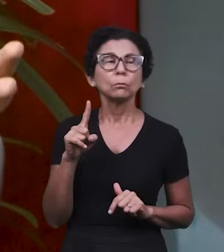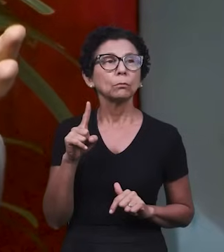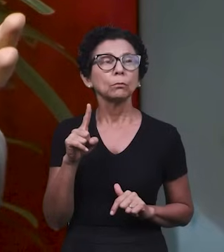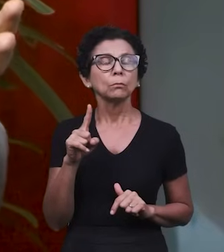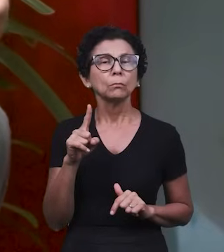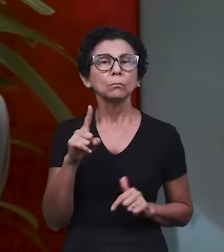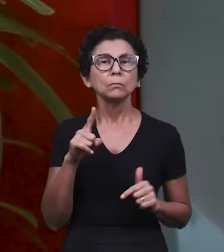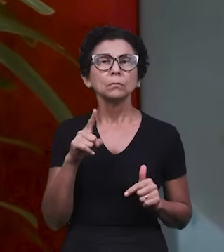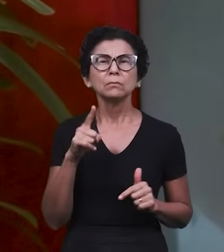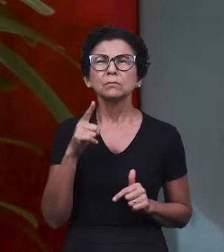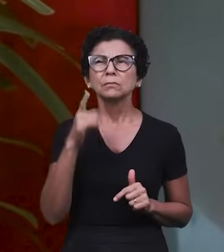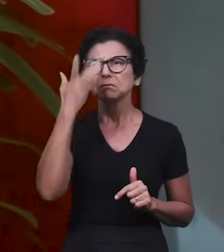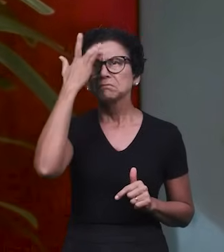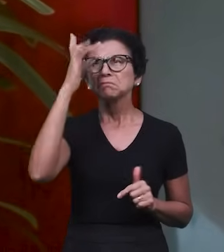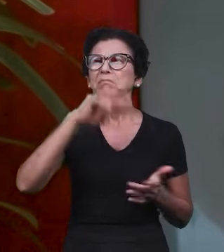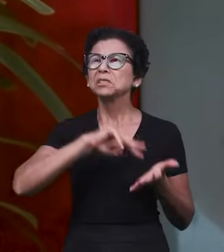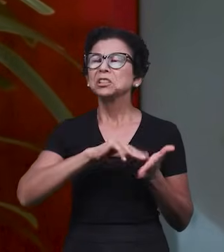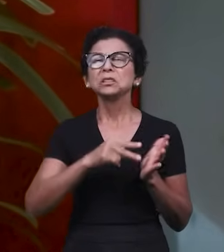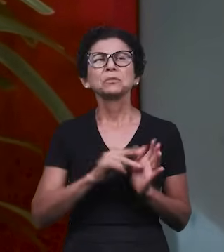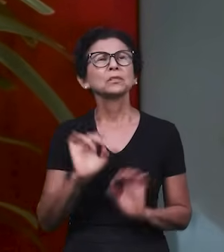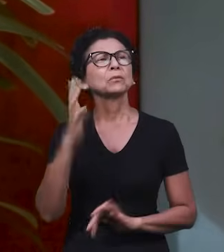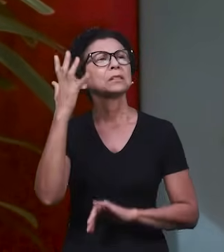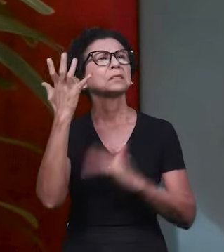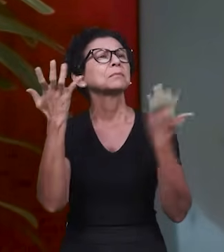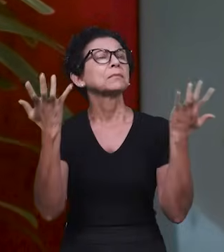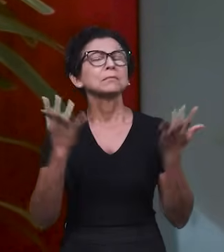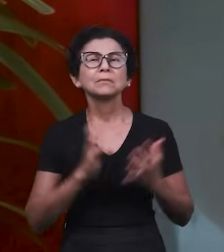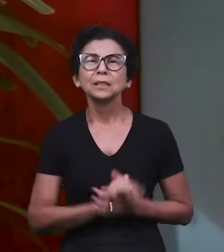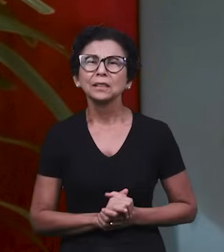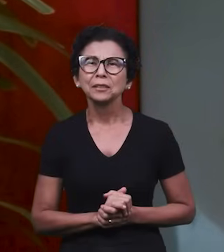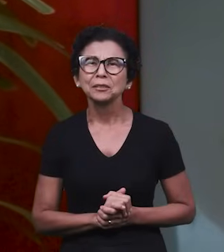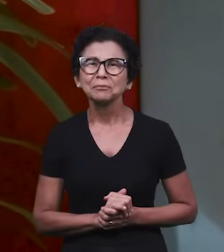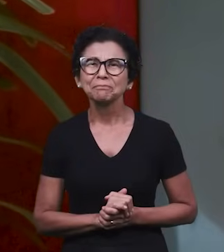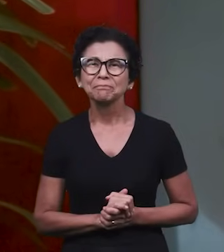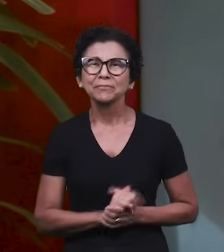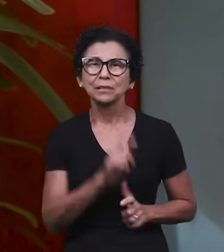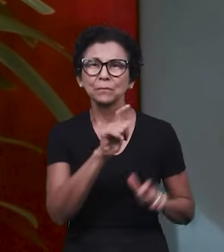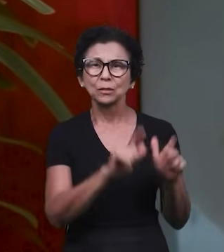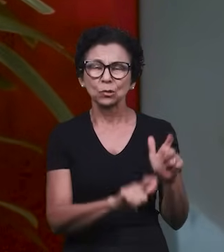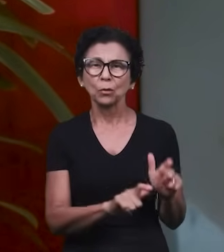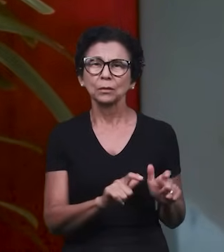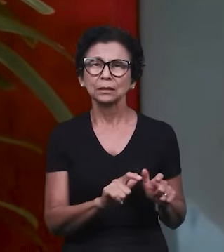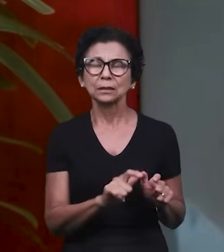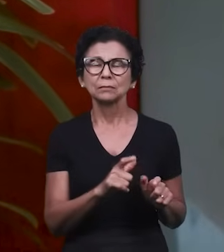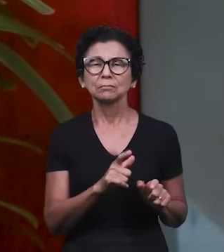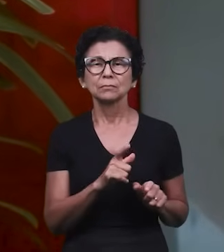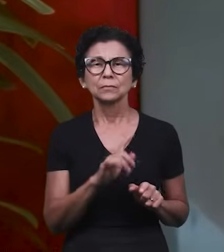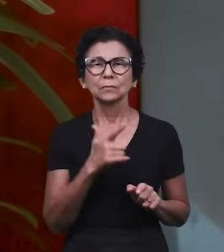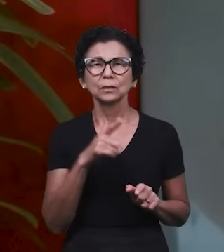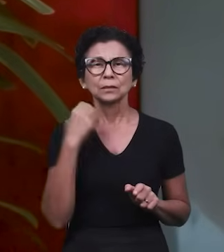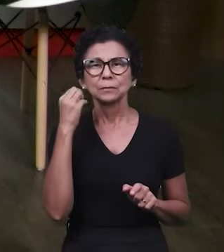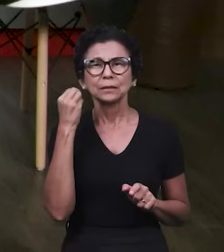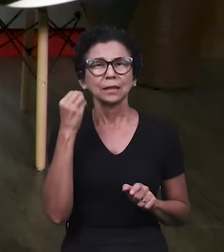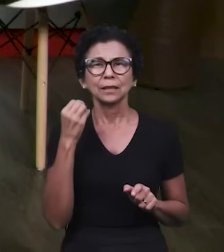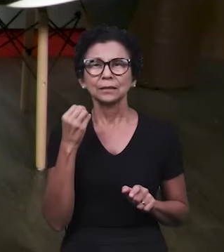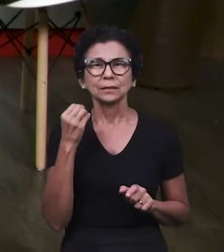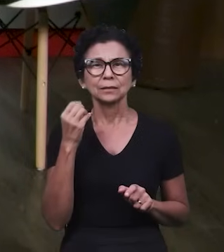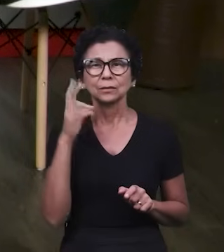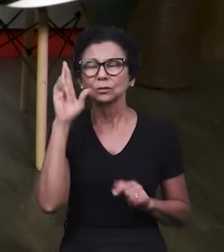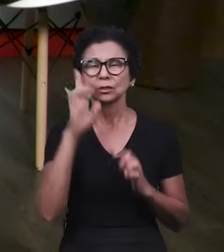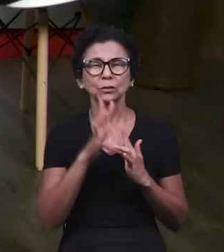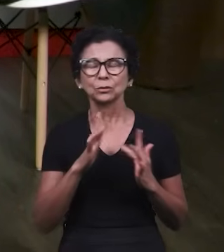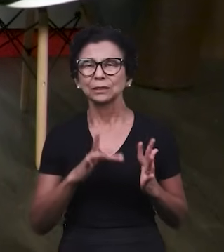que significa. Exato. Então o papel da igreja nesse evento é exatamente traduzir. Ou seja, decifrar